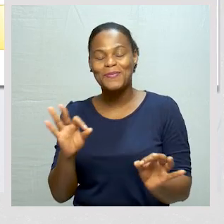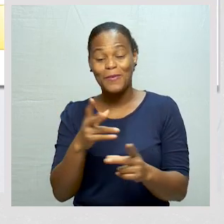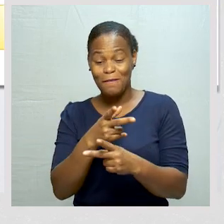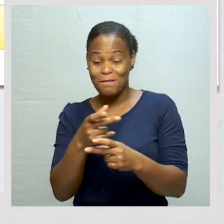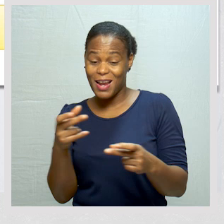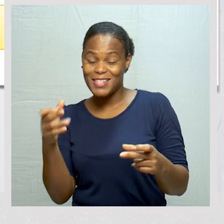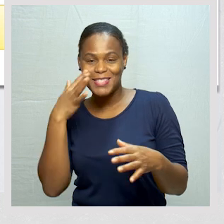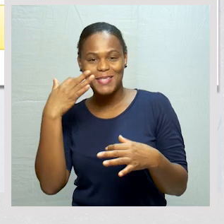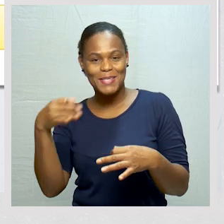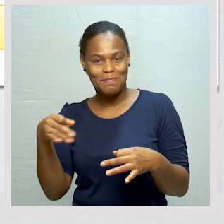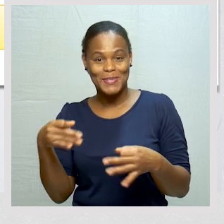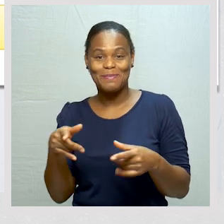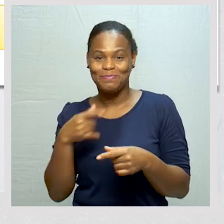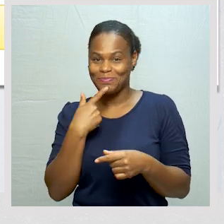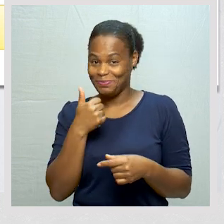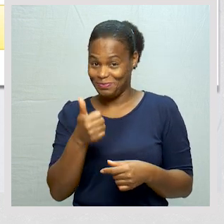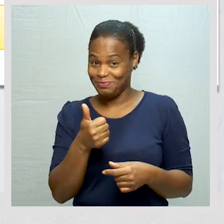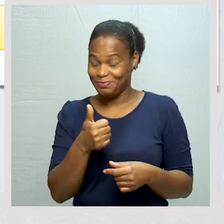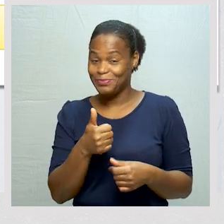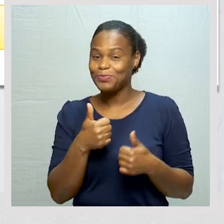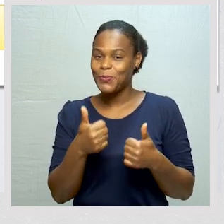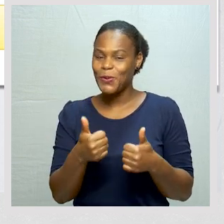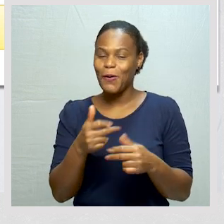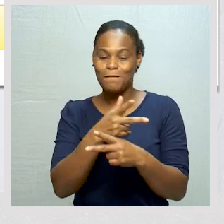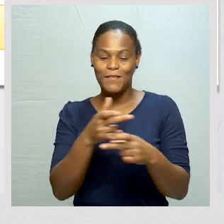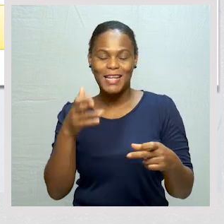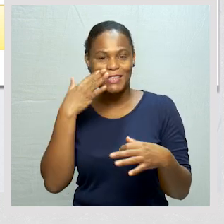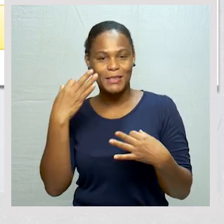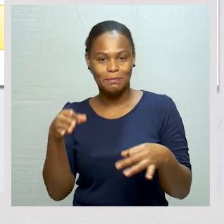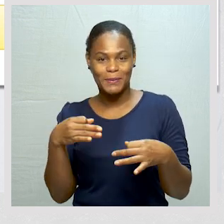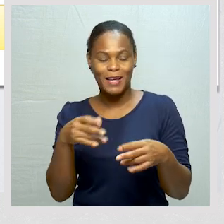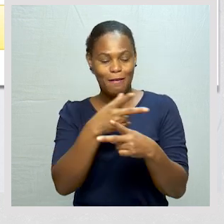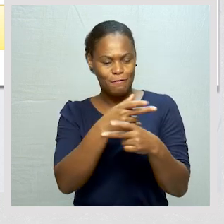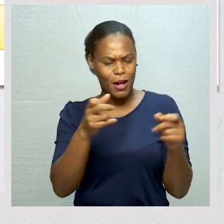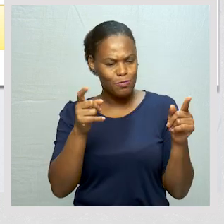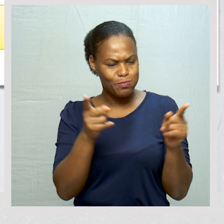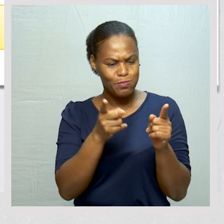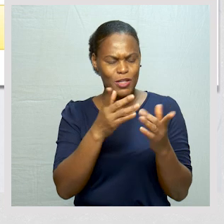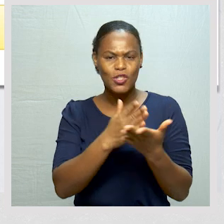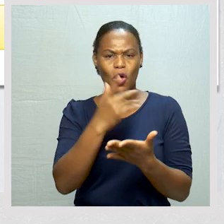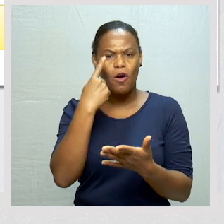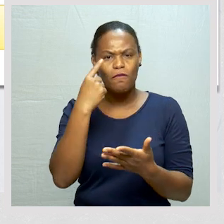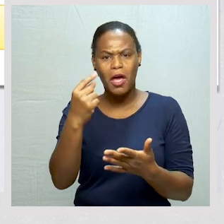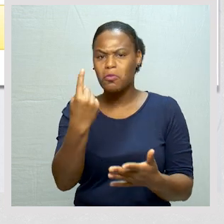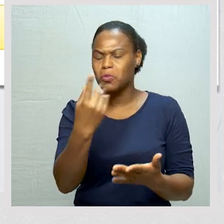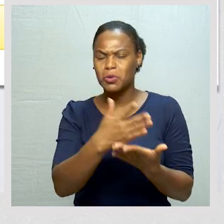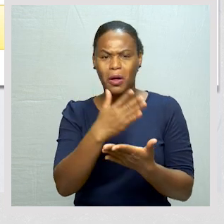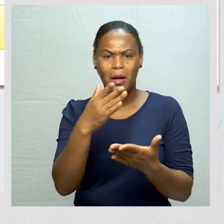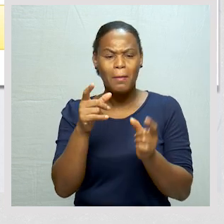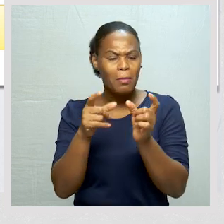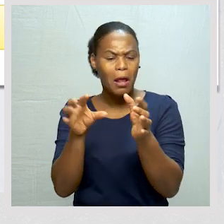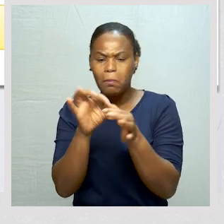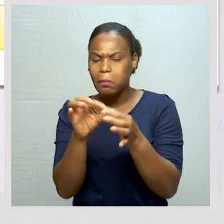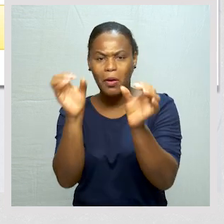Excelente, é uma frase simples, muito bem. É uma frase simples, é uma frase curta, com apenas um verbo, não